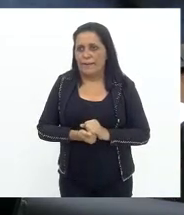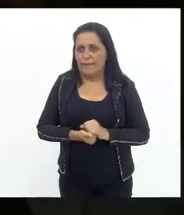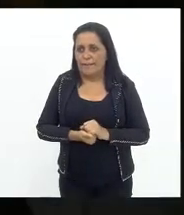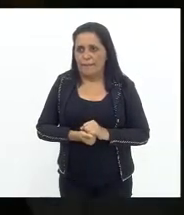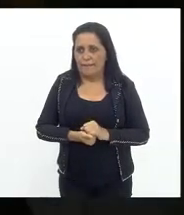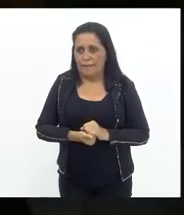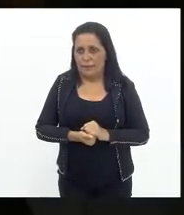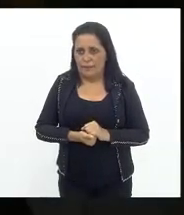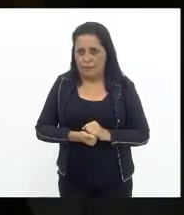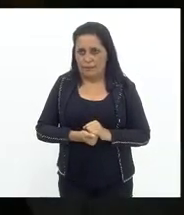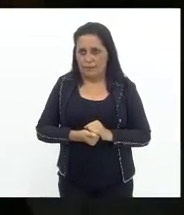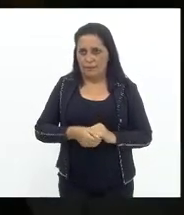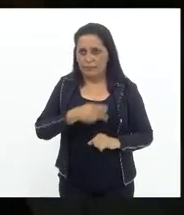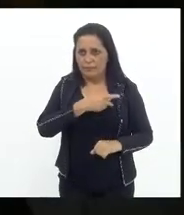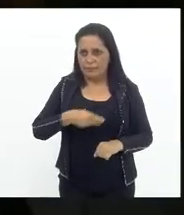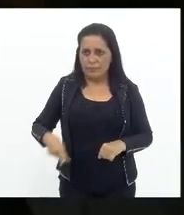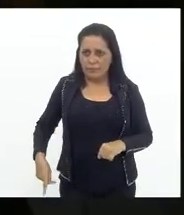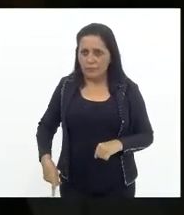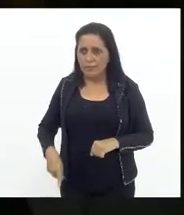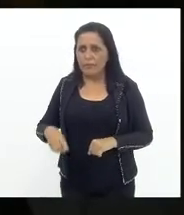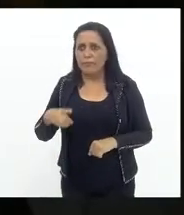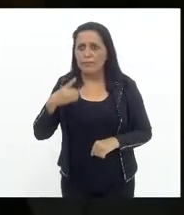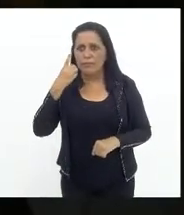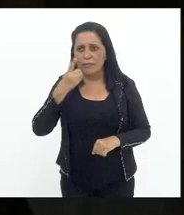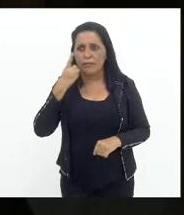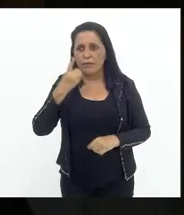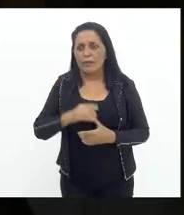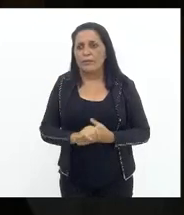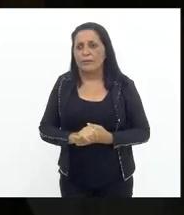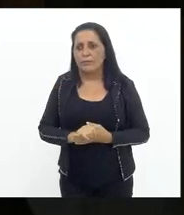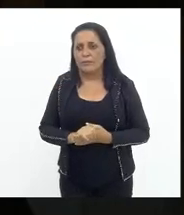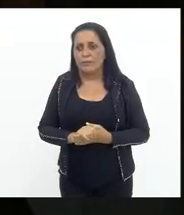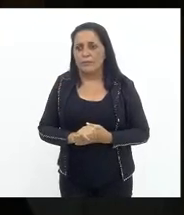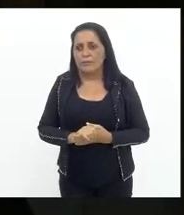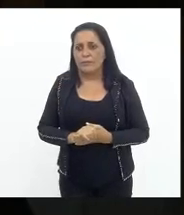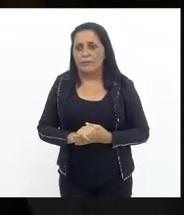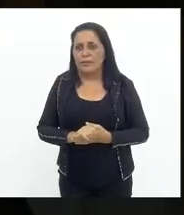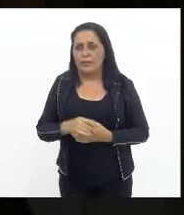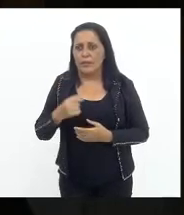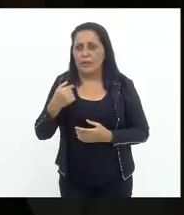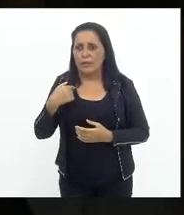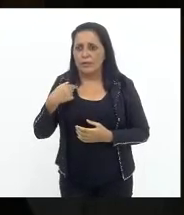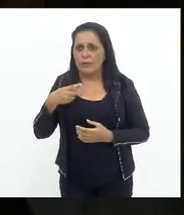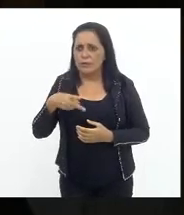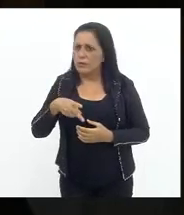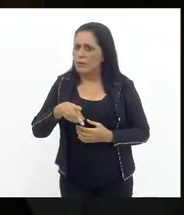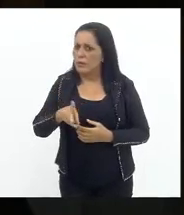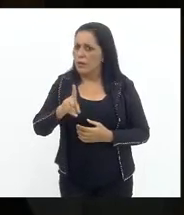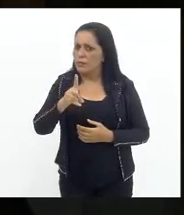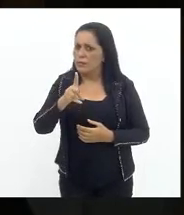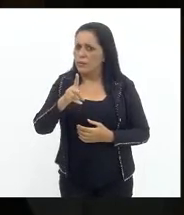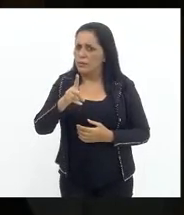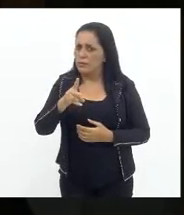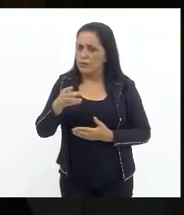Senhor presidente, senhores deputados, senhoras deputadas, eu sempre que subo essa tribuna, presidente, eu